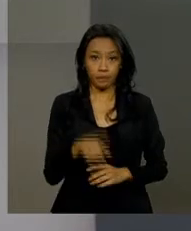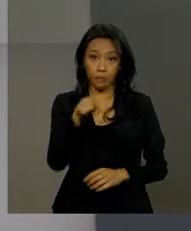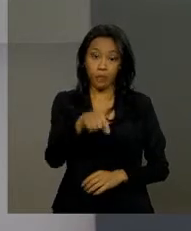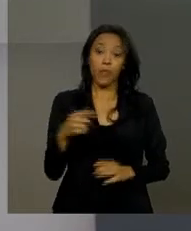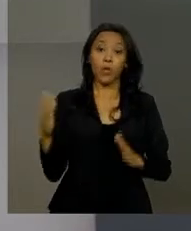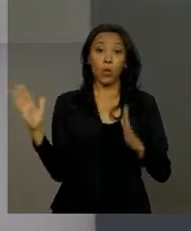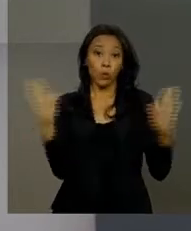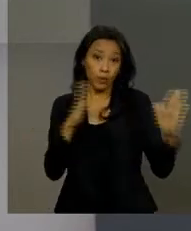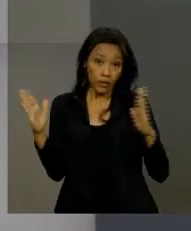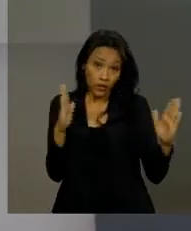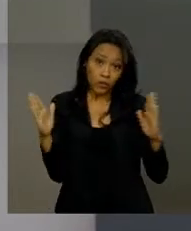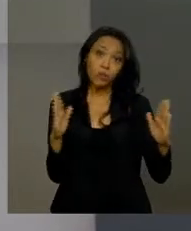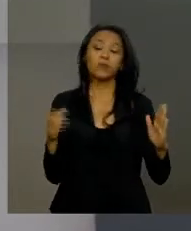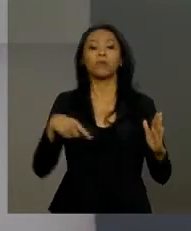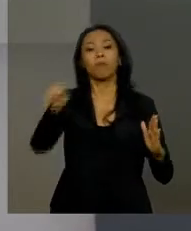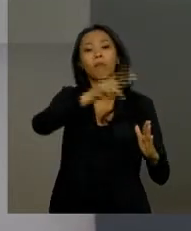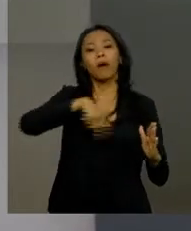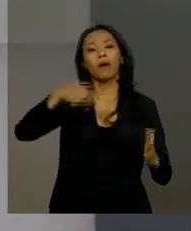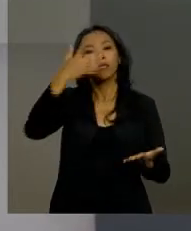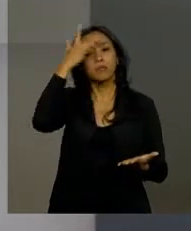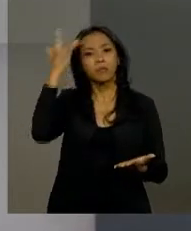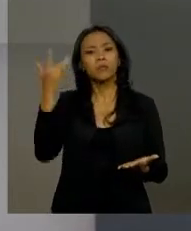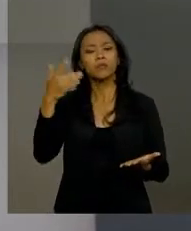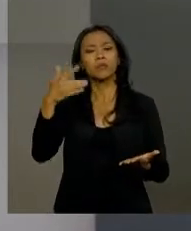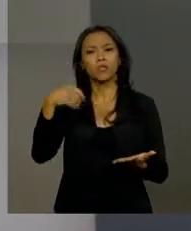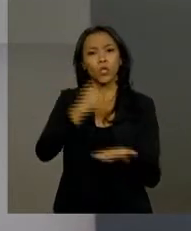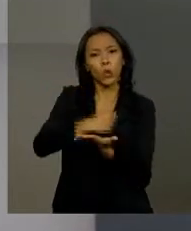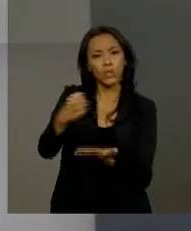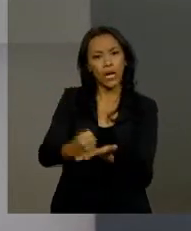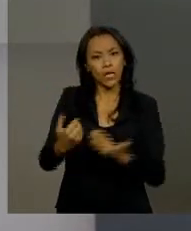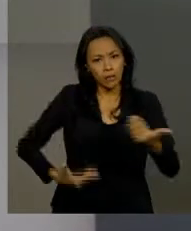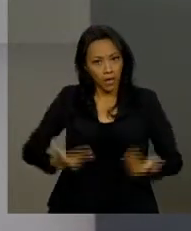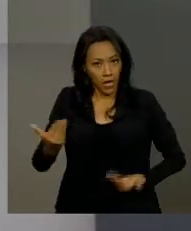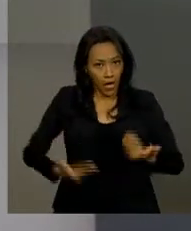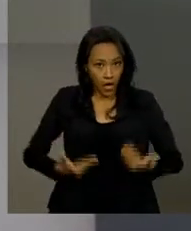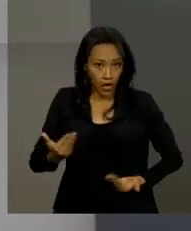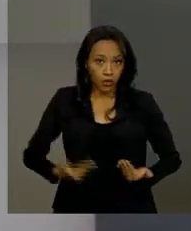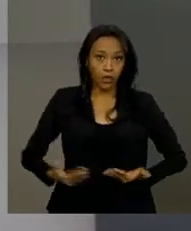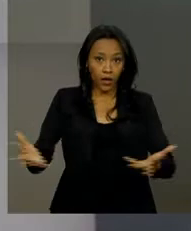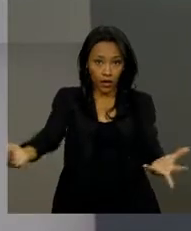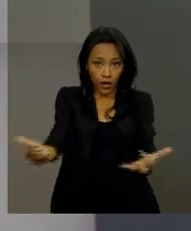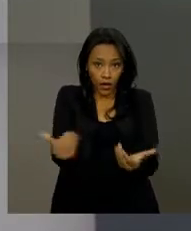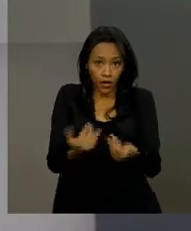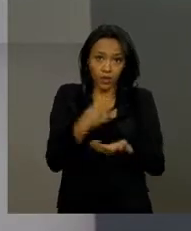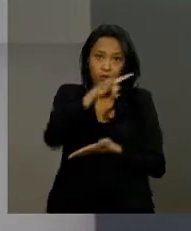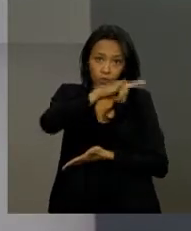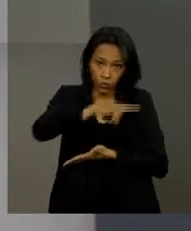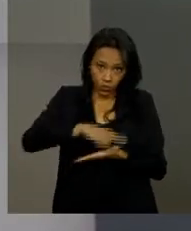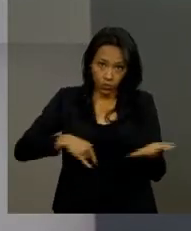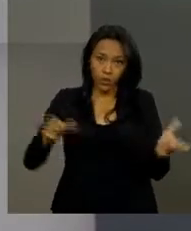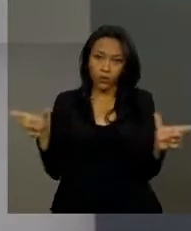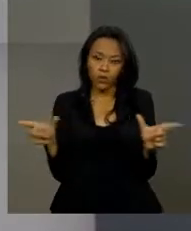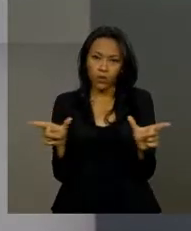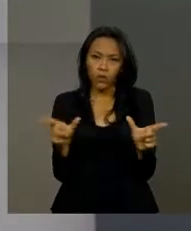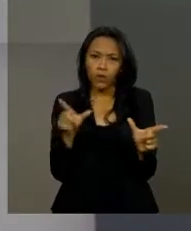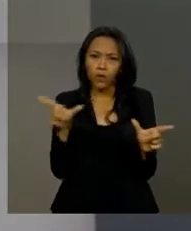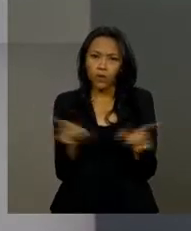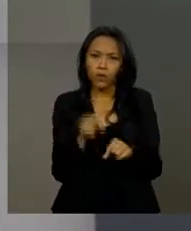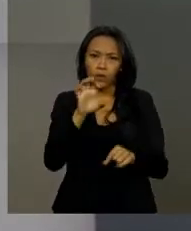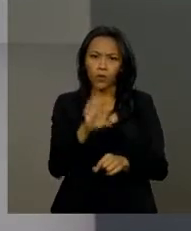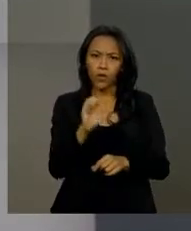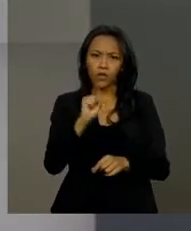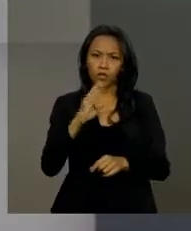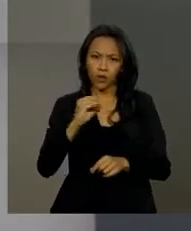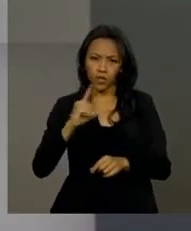para os empregadores domésticos realizarem o pagamento do documento de arrecadação do e social referente ao mês de agosto termina amanhã